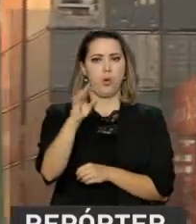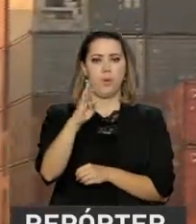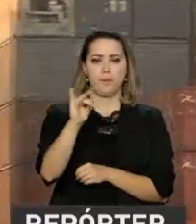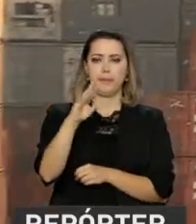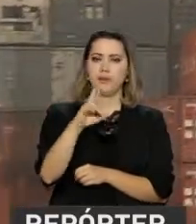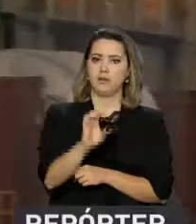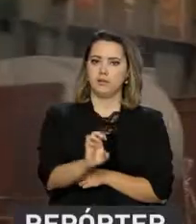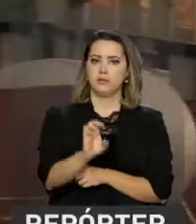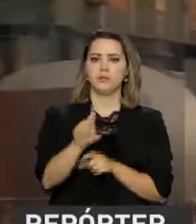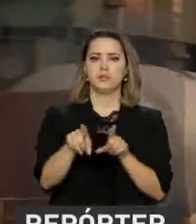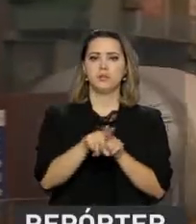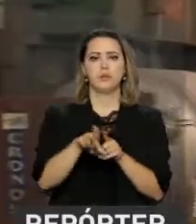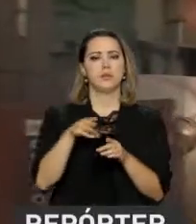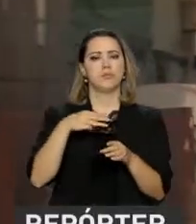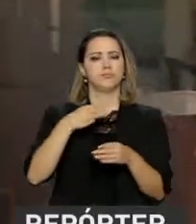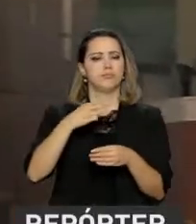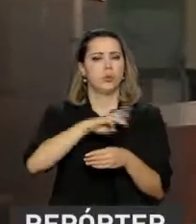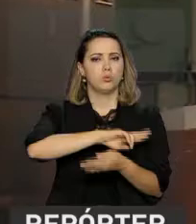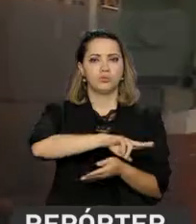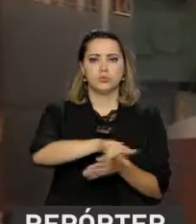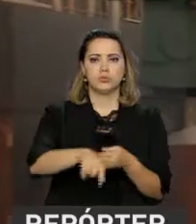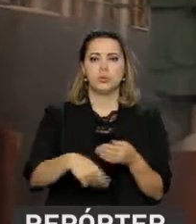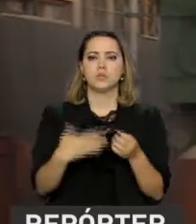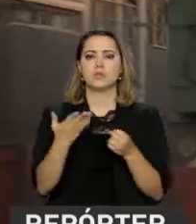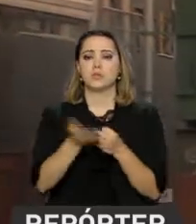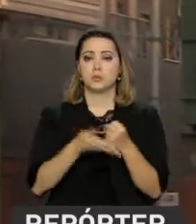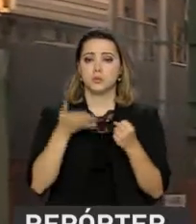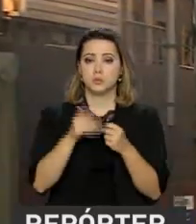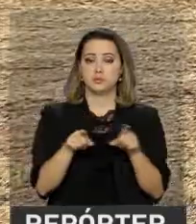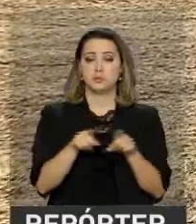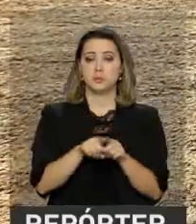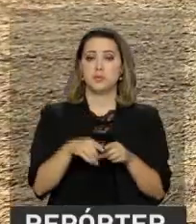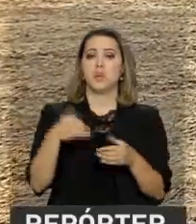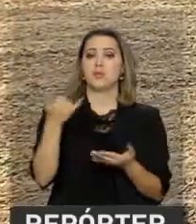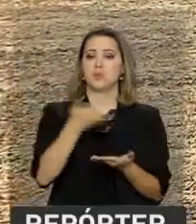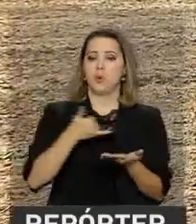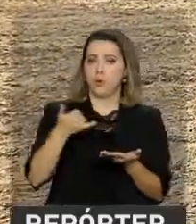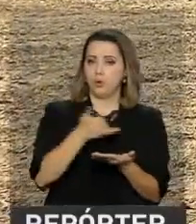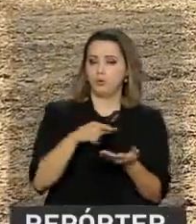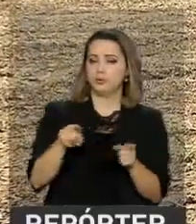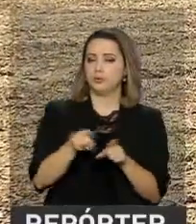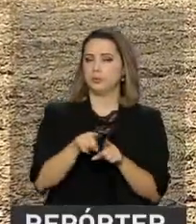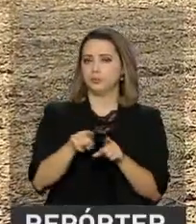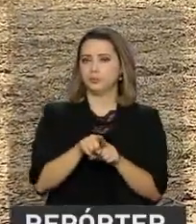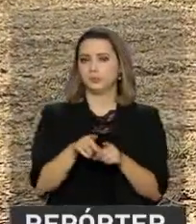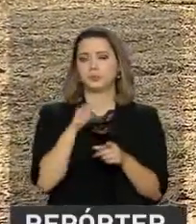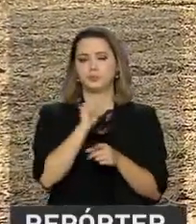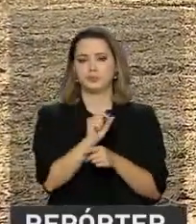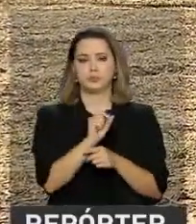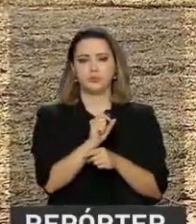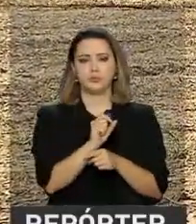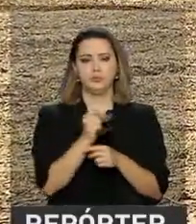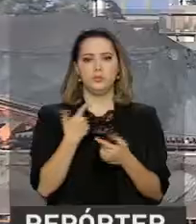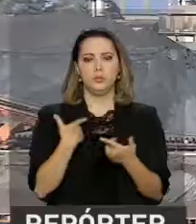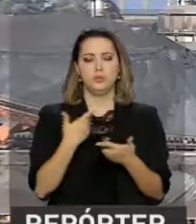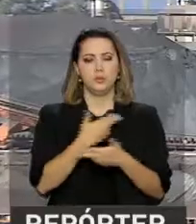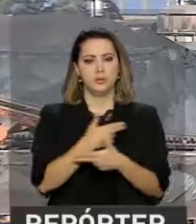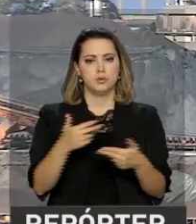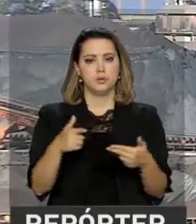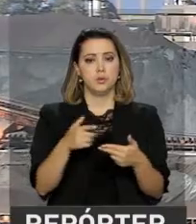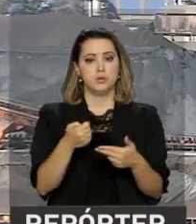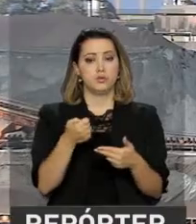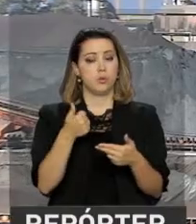aumento expressivo alavancados por produtos como óleos combustíveis e tratores a balança ainda contou com o desempenho dos semimanufaturados